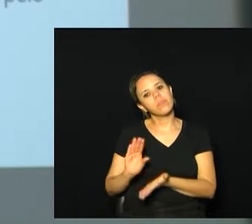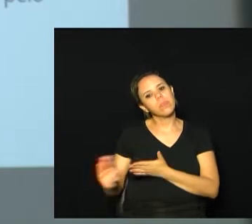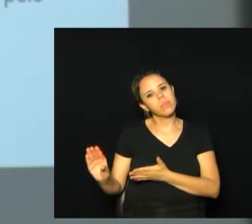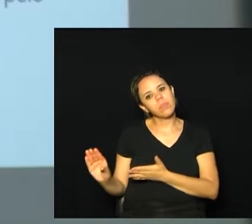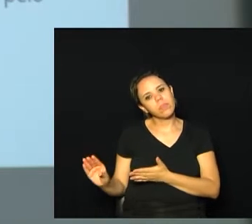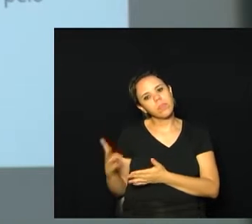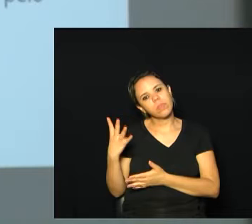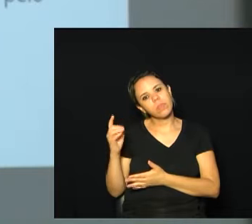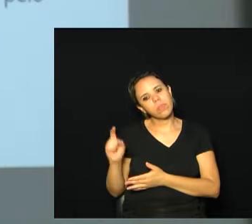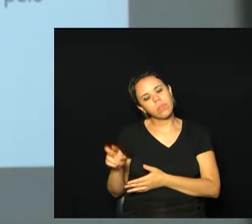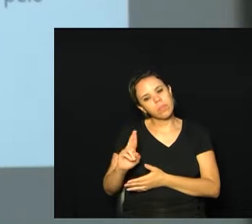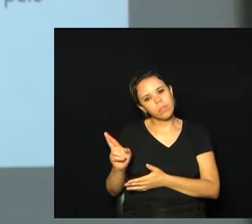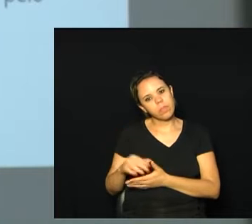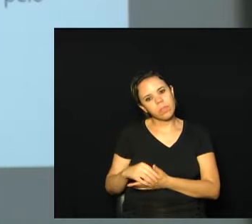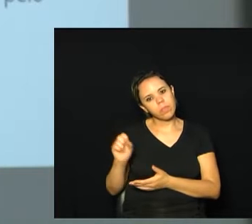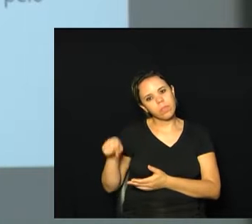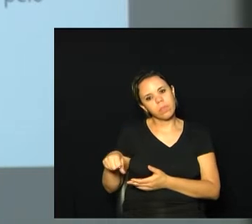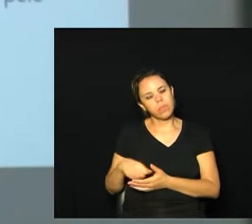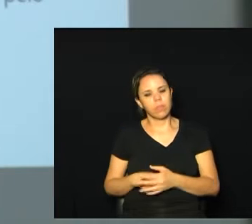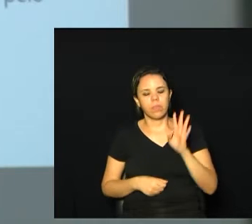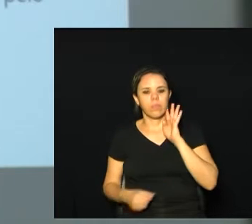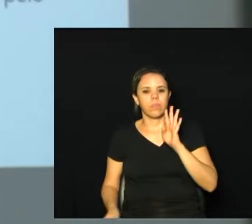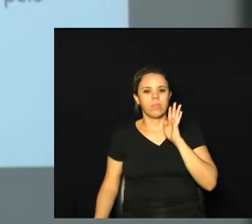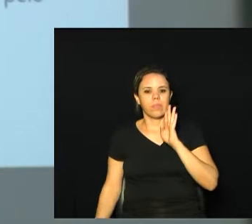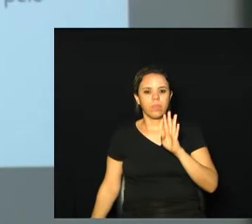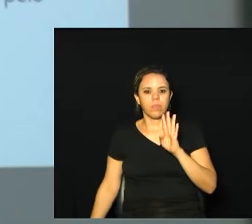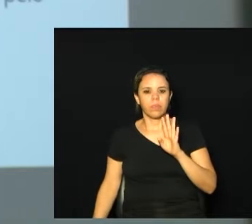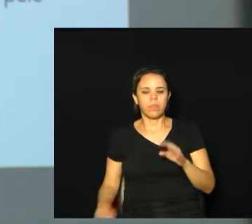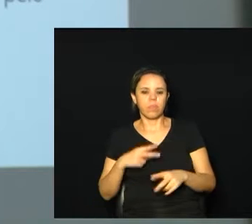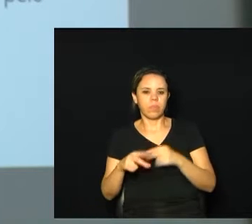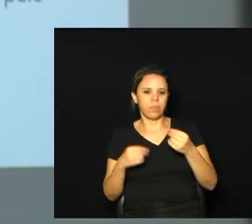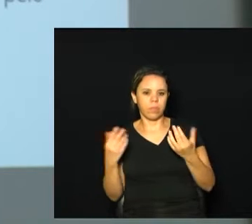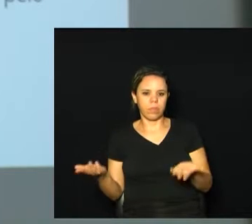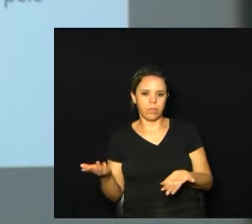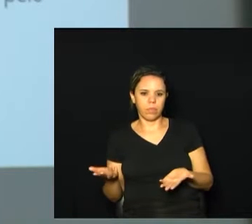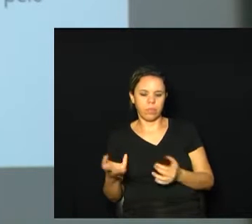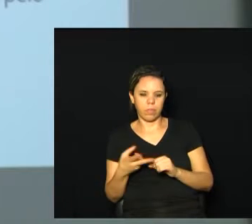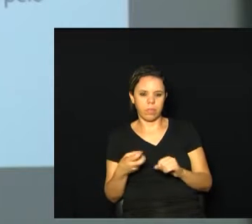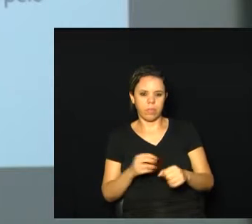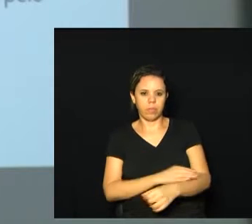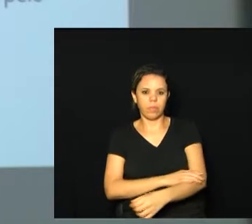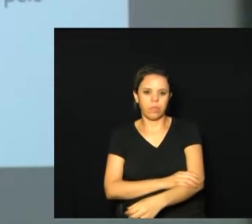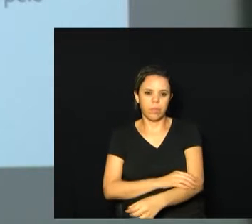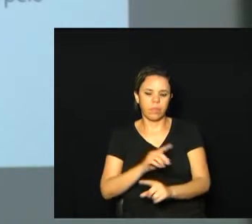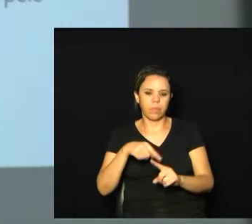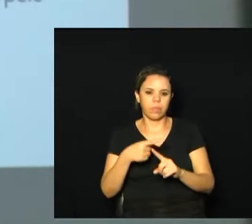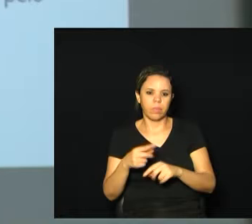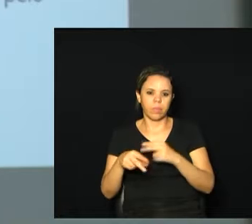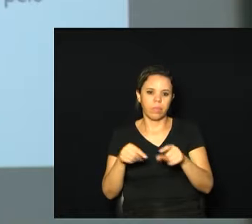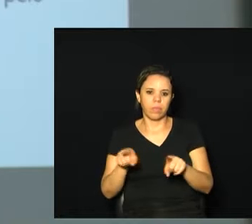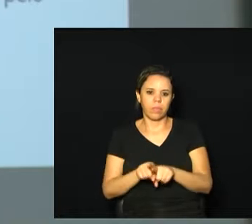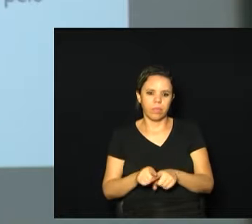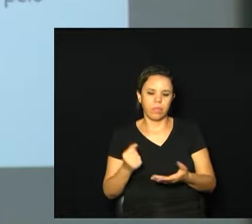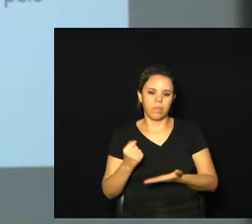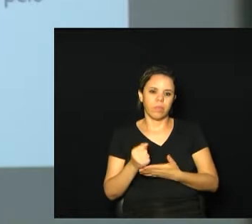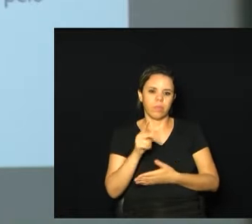de R$4.000, né? Sim. Eu quero investir esse prêmio no aplicativo. Além desse prêmio, eu também estou tendo a